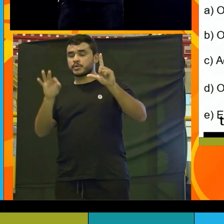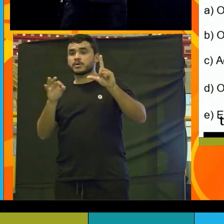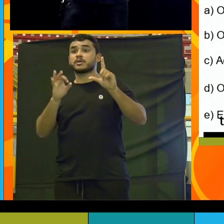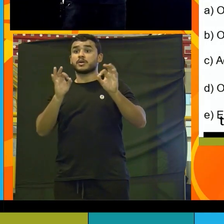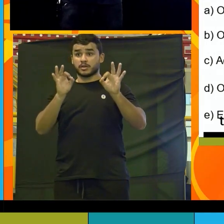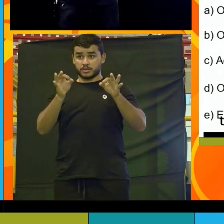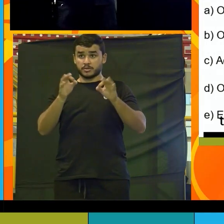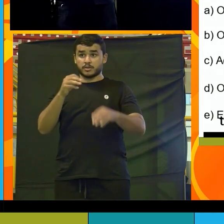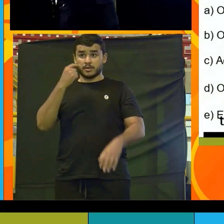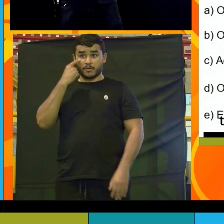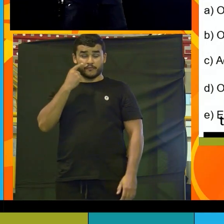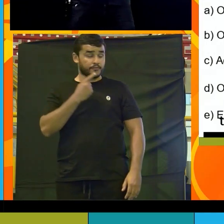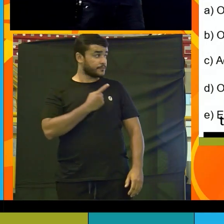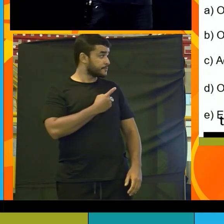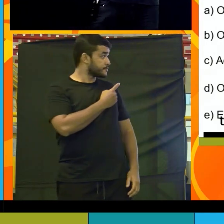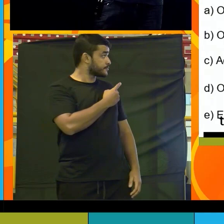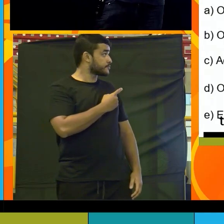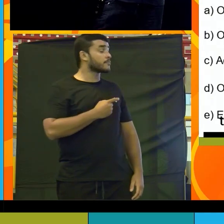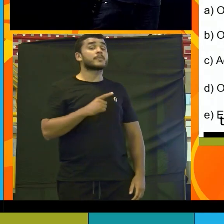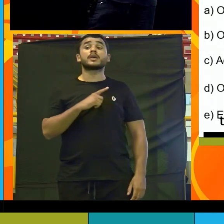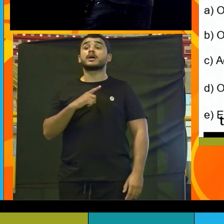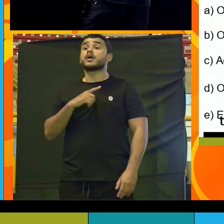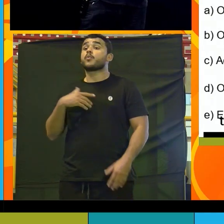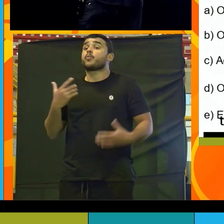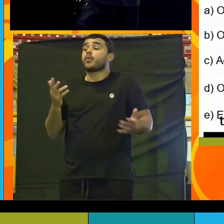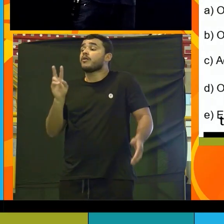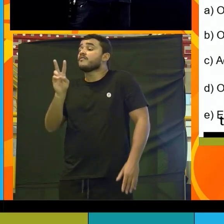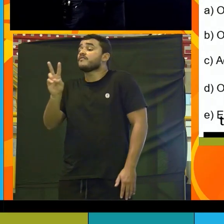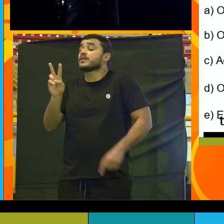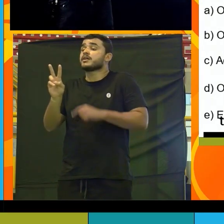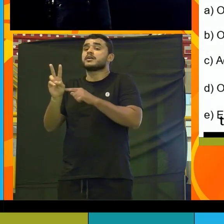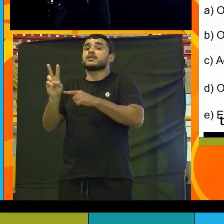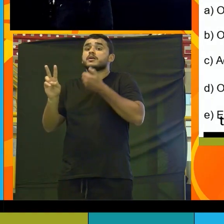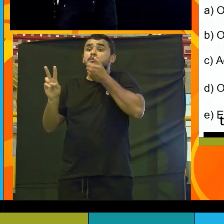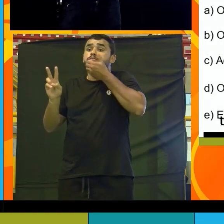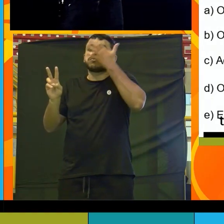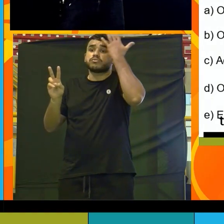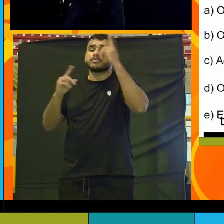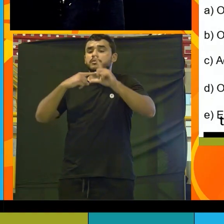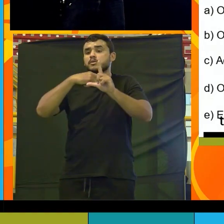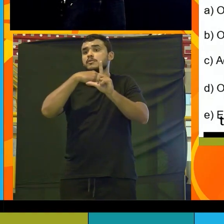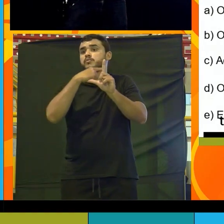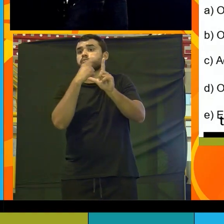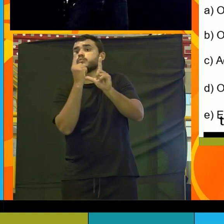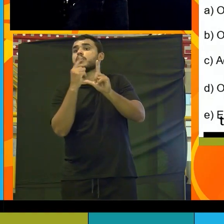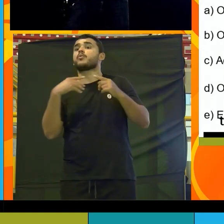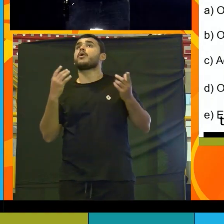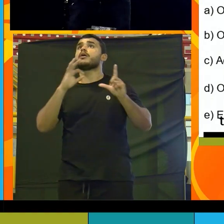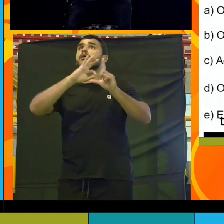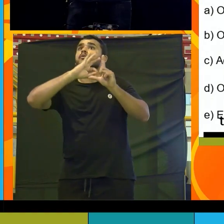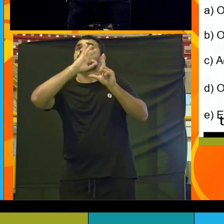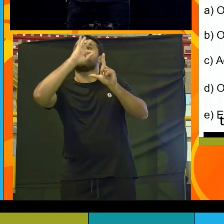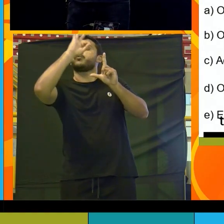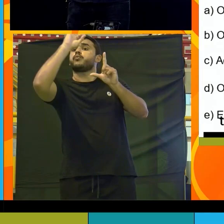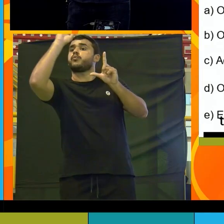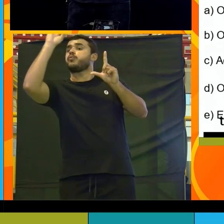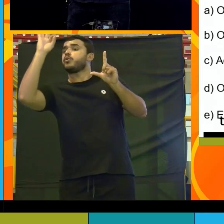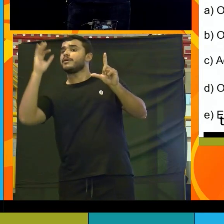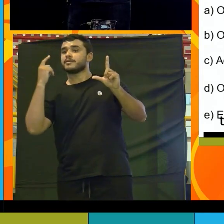variado, onde a velocidade dele vai aumentando até qual